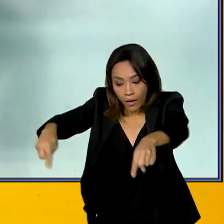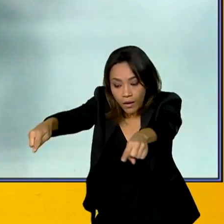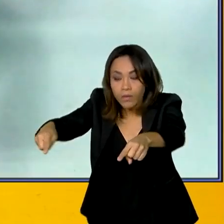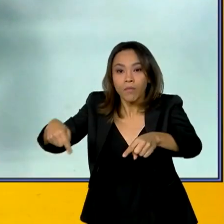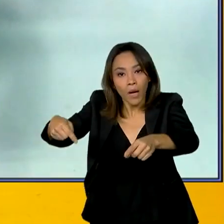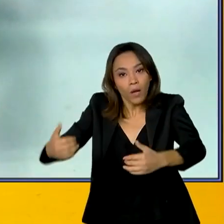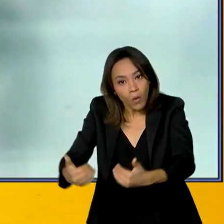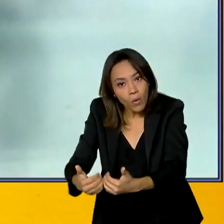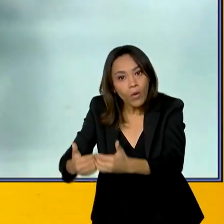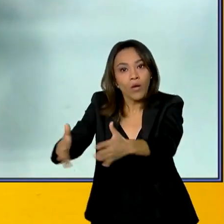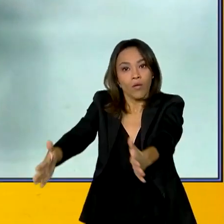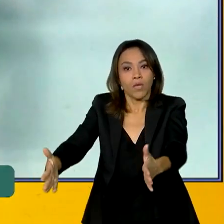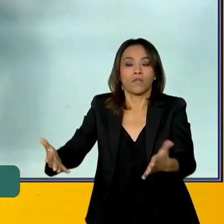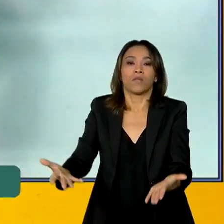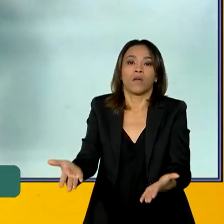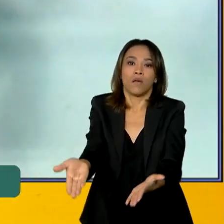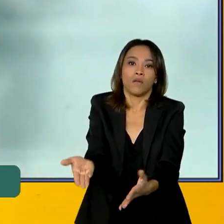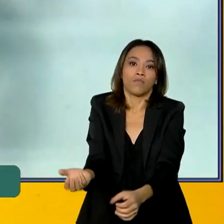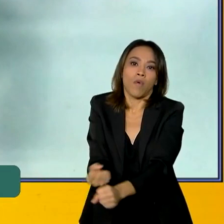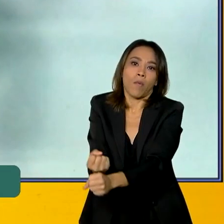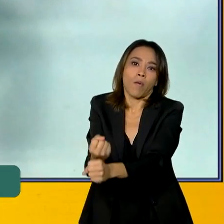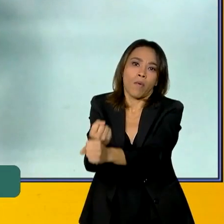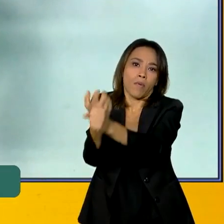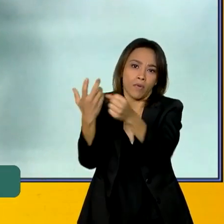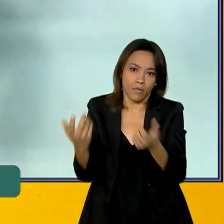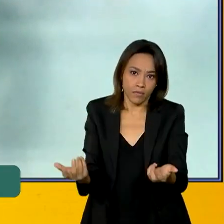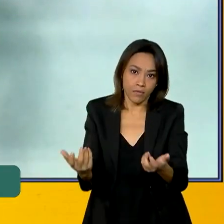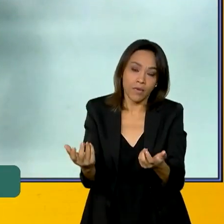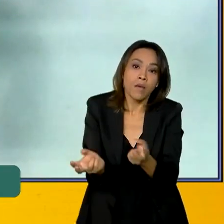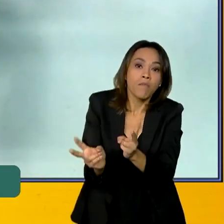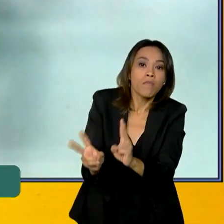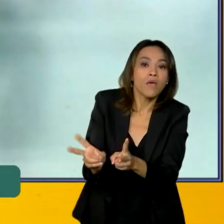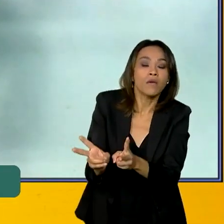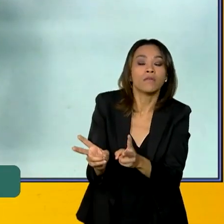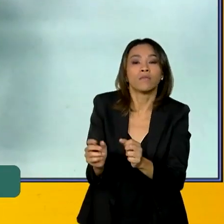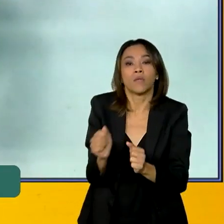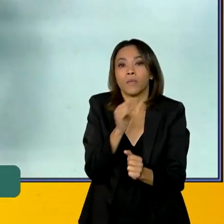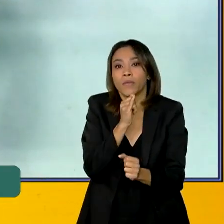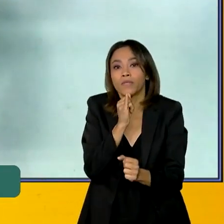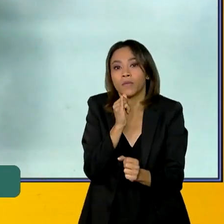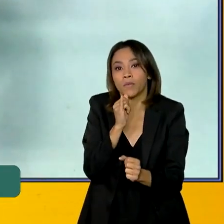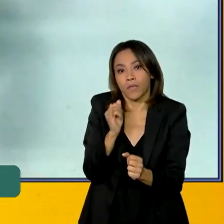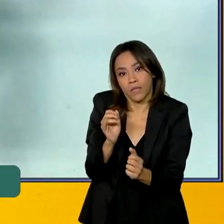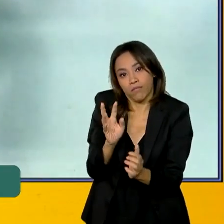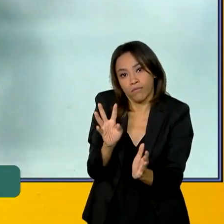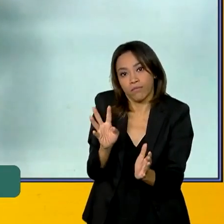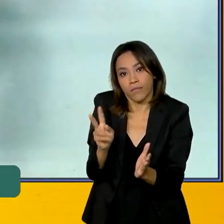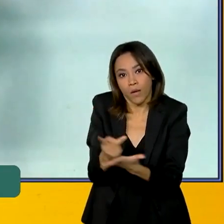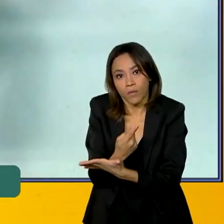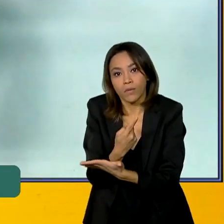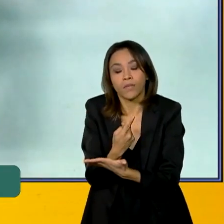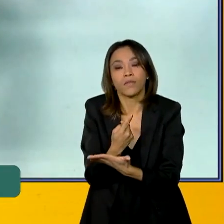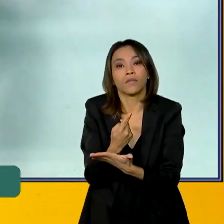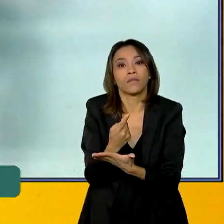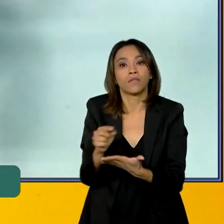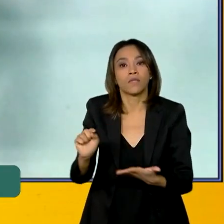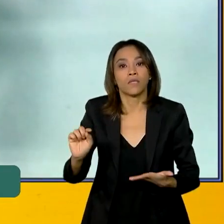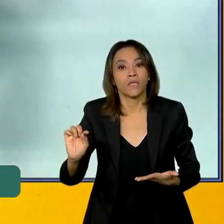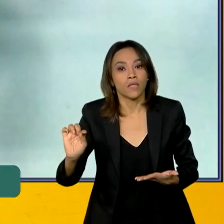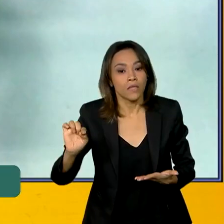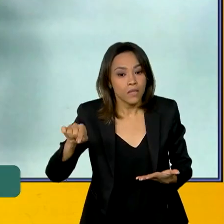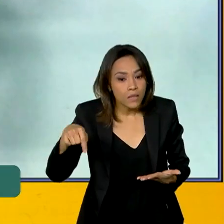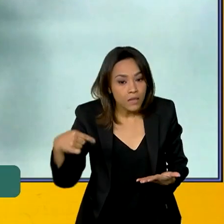atividades, né? E o início das atividades mesmo que ocorra numa sede provisória, né, depois passando para a